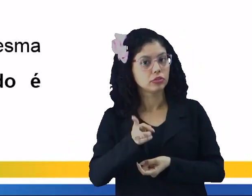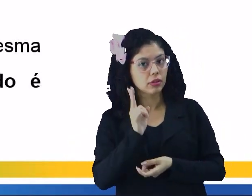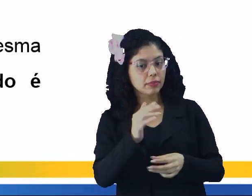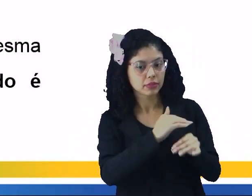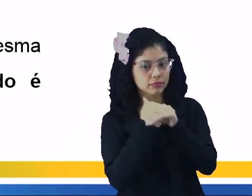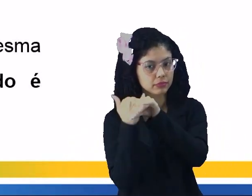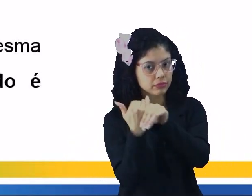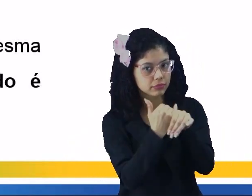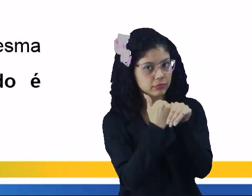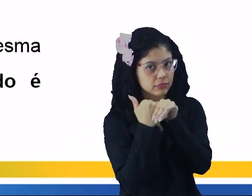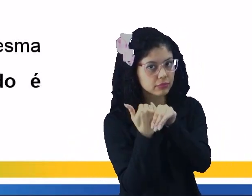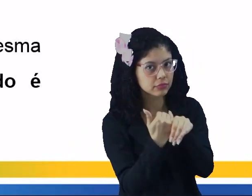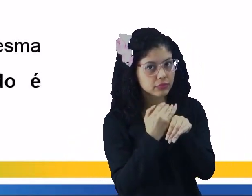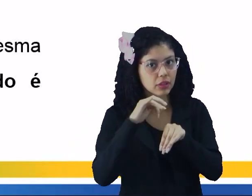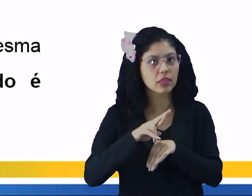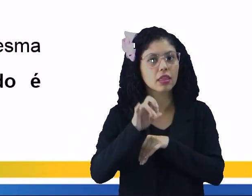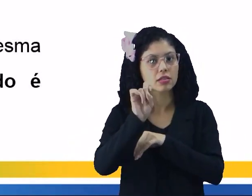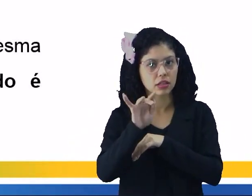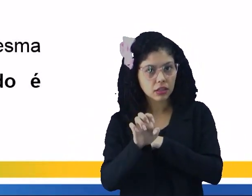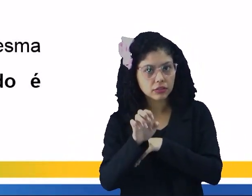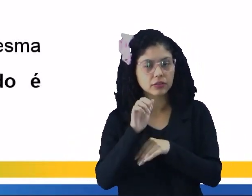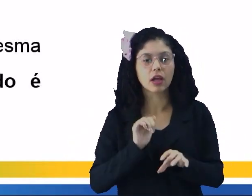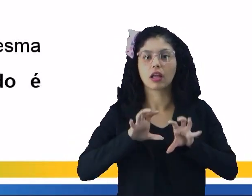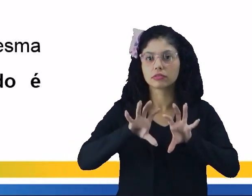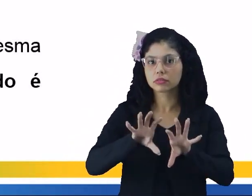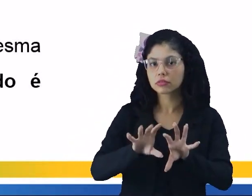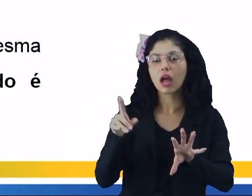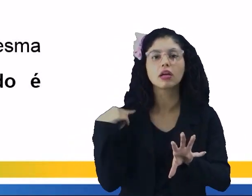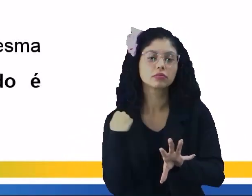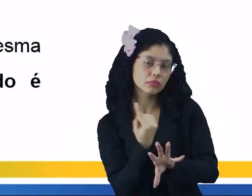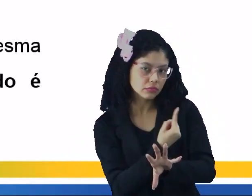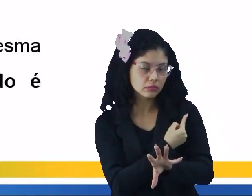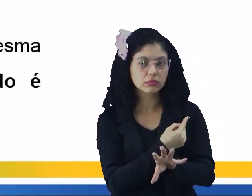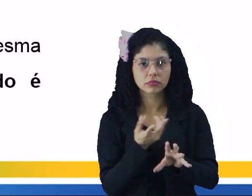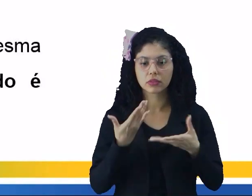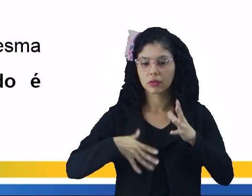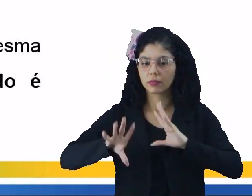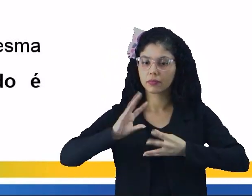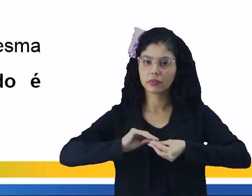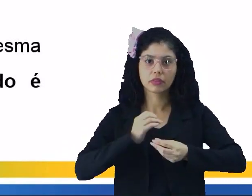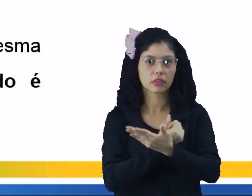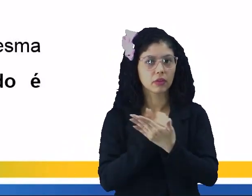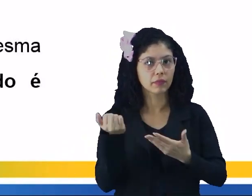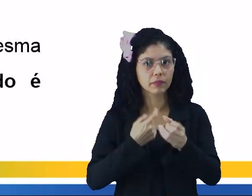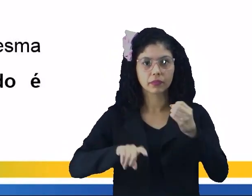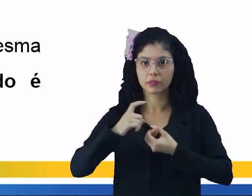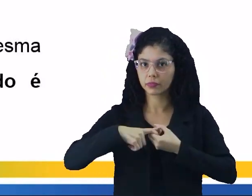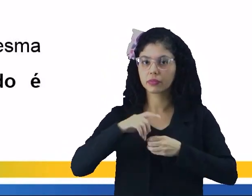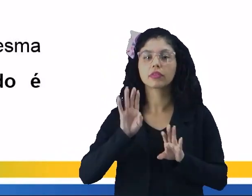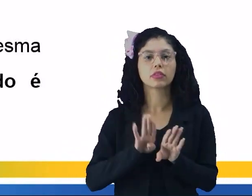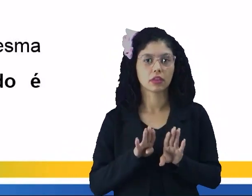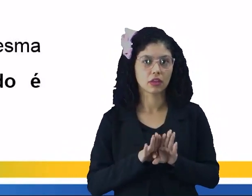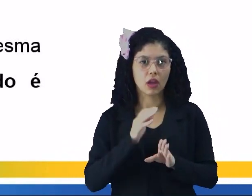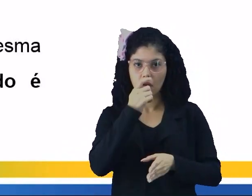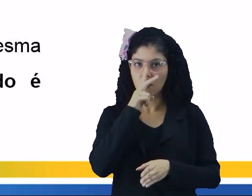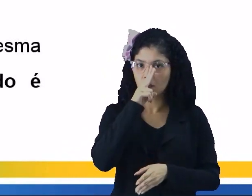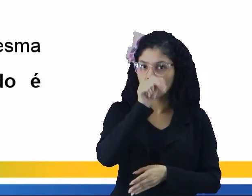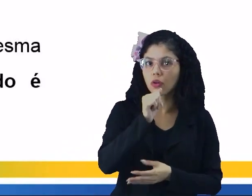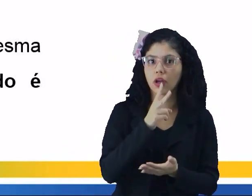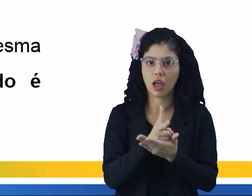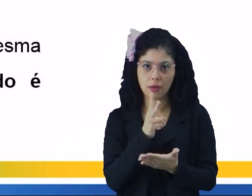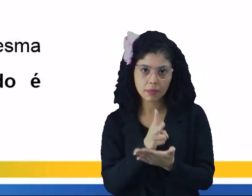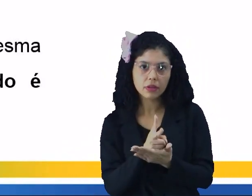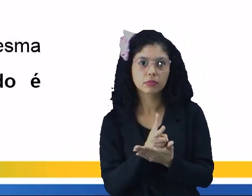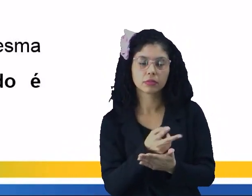mesma intensidade. Assim, a gente pode resumir que as forças de ação e reação são forças de